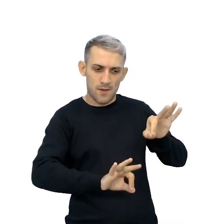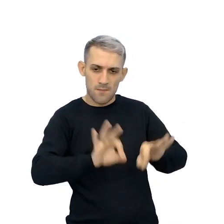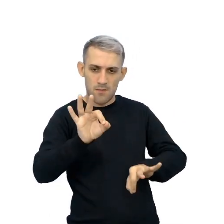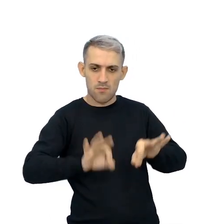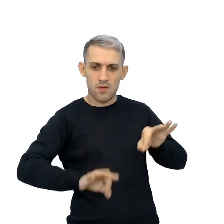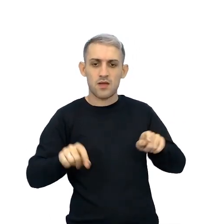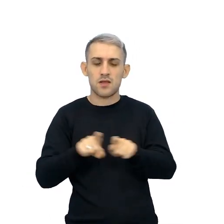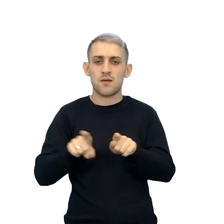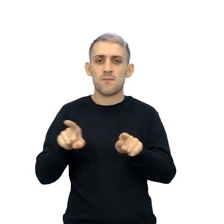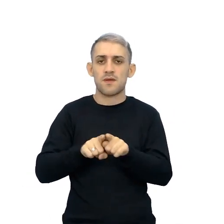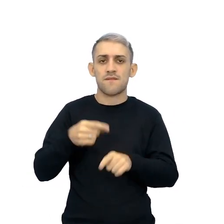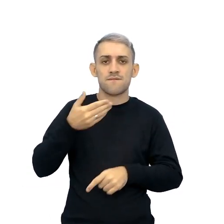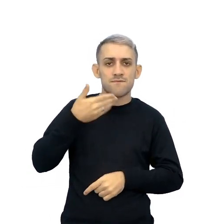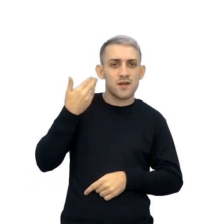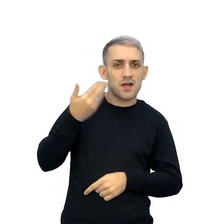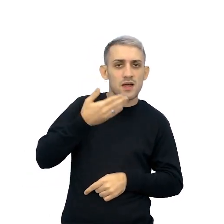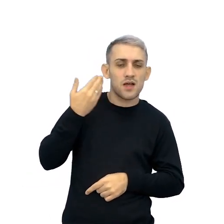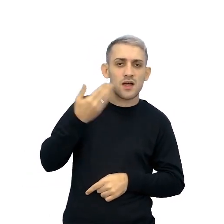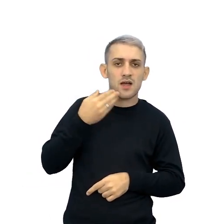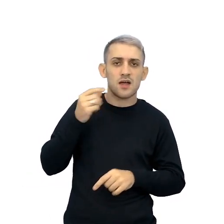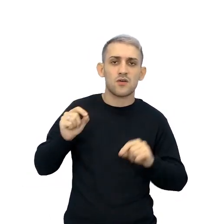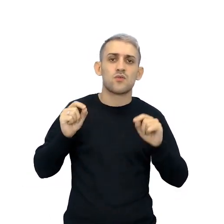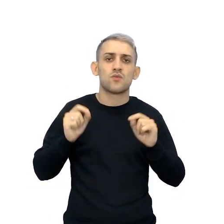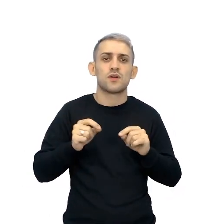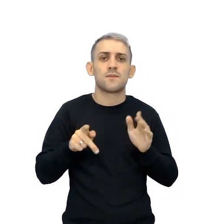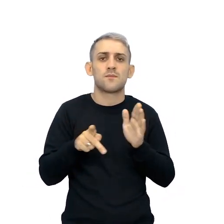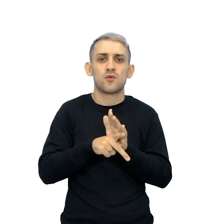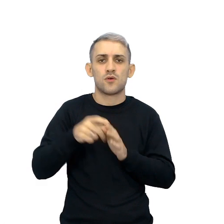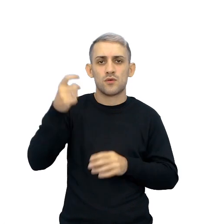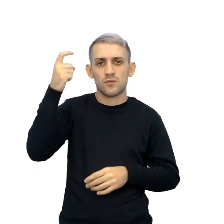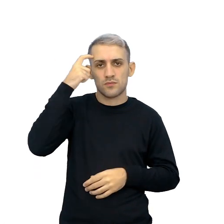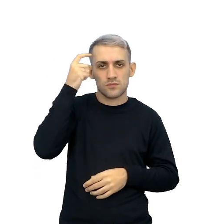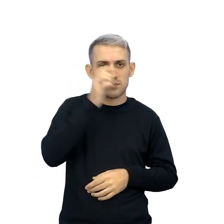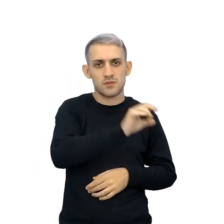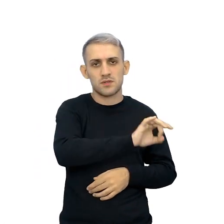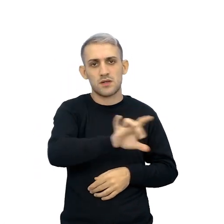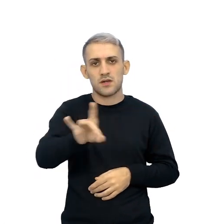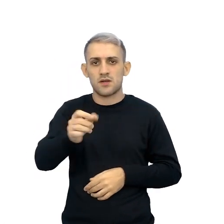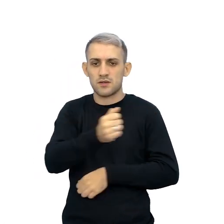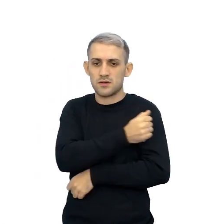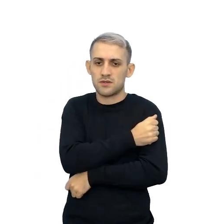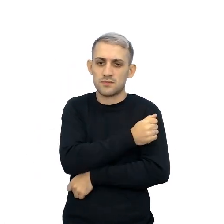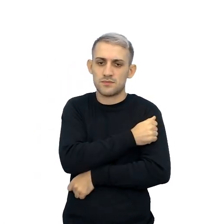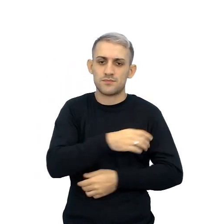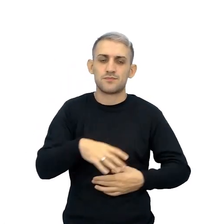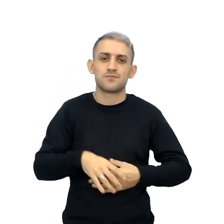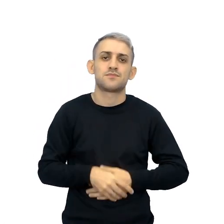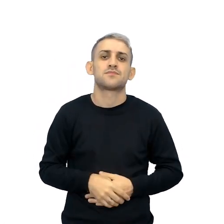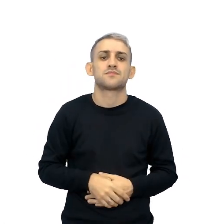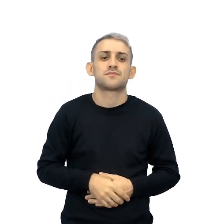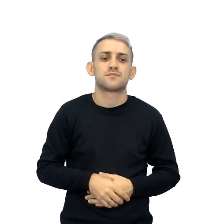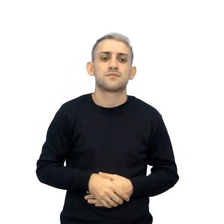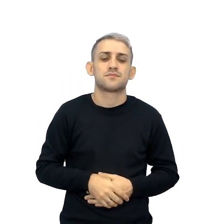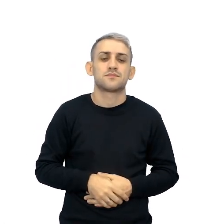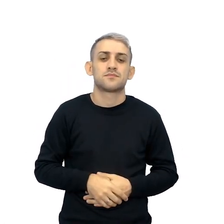e facilitação cognitiva para os nossos estudantes. Bom,